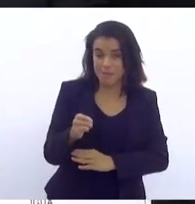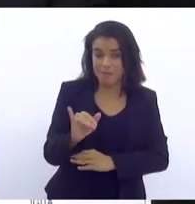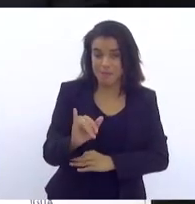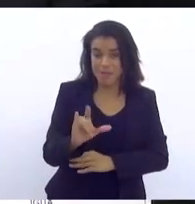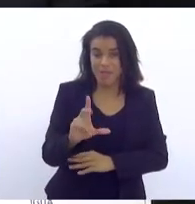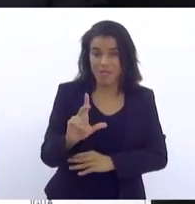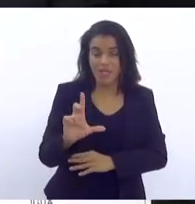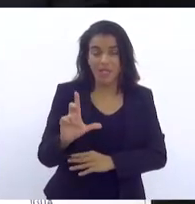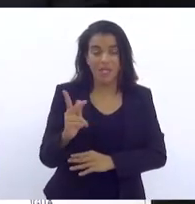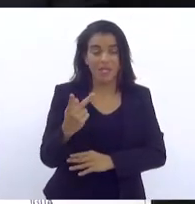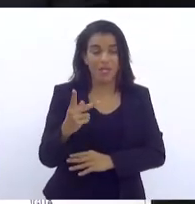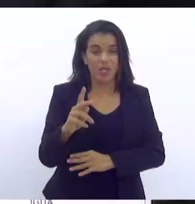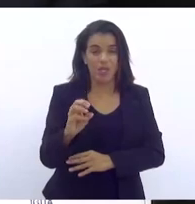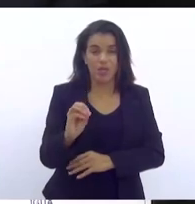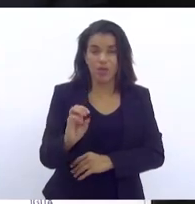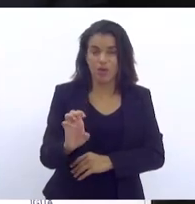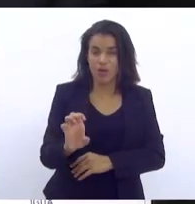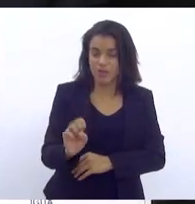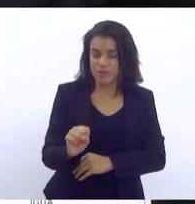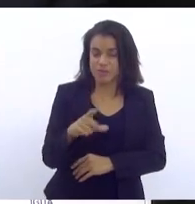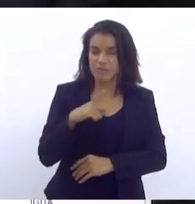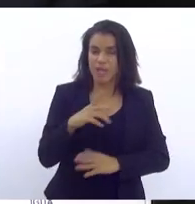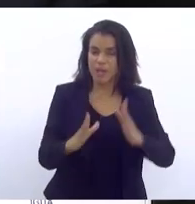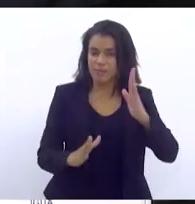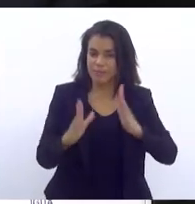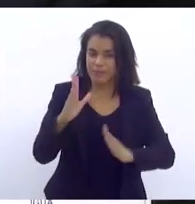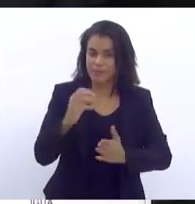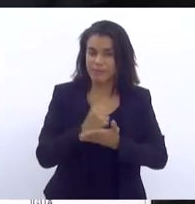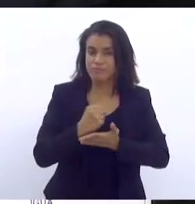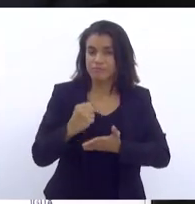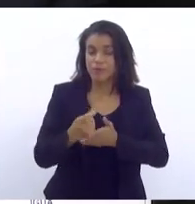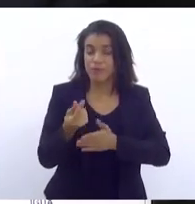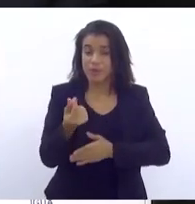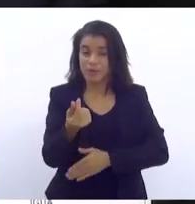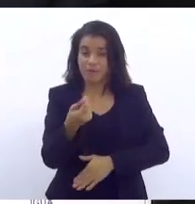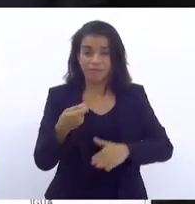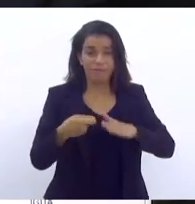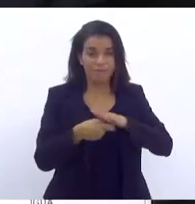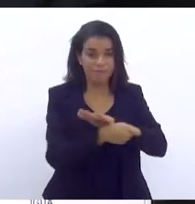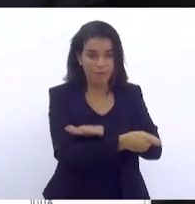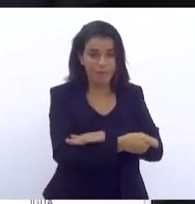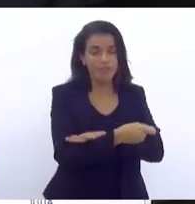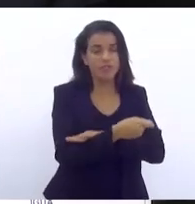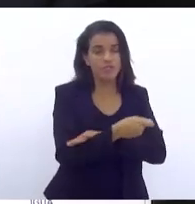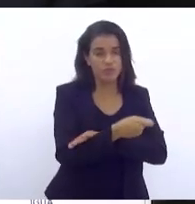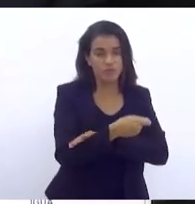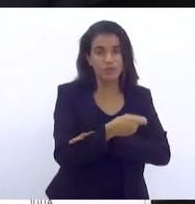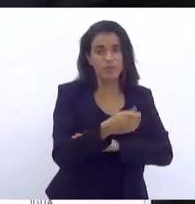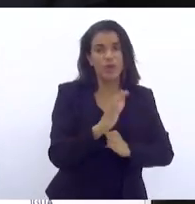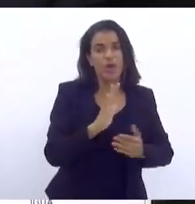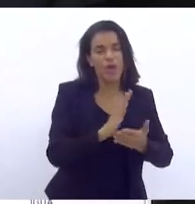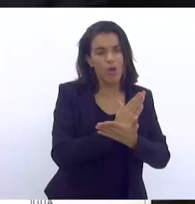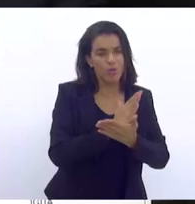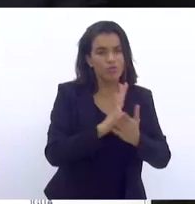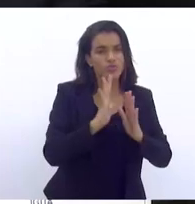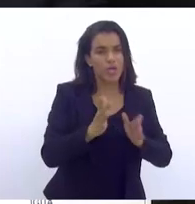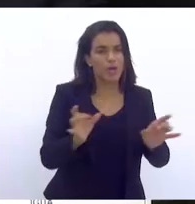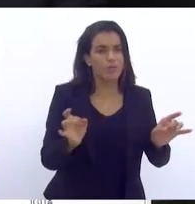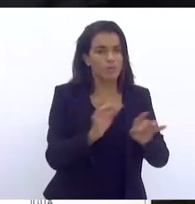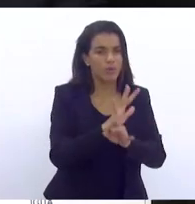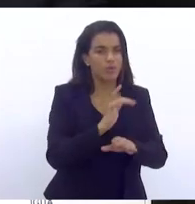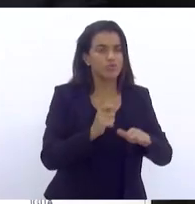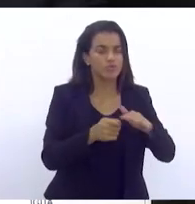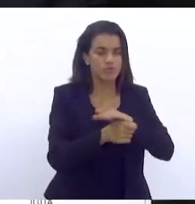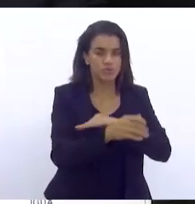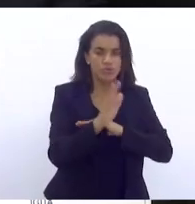gente tem previsões no contrato de investimentos a fazer alguns dos quais já feitos eu vou relacionar alguns deles